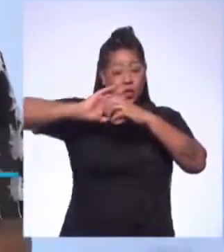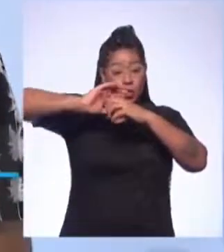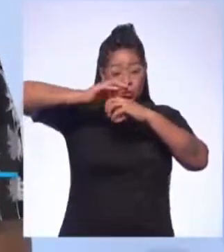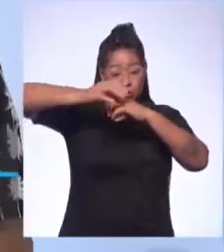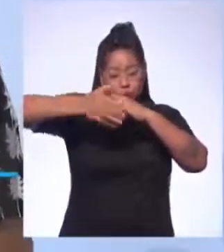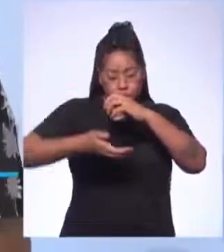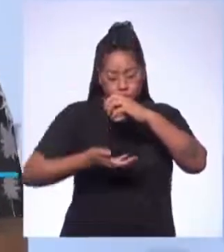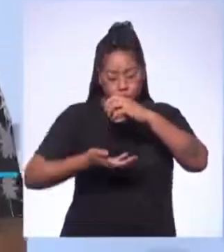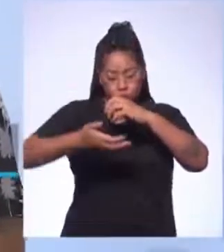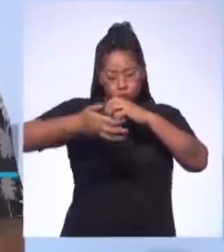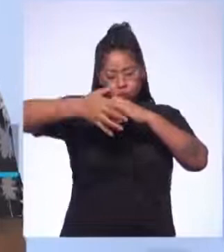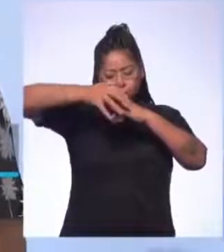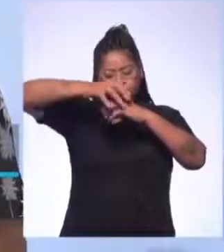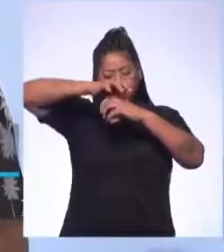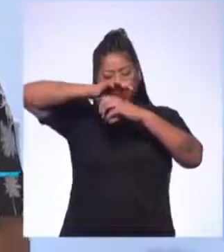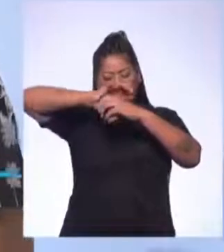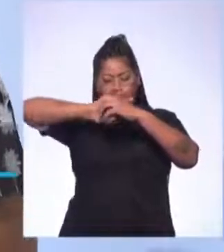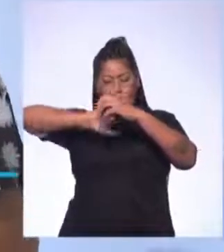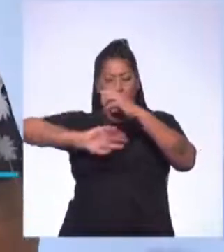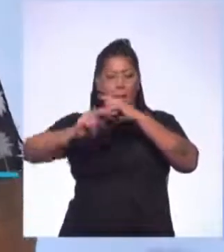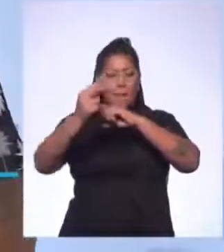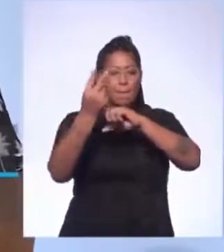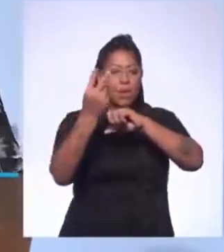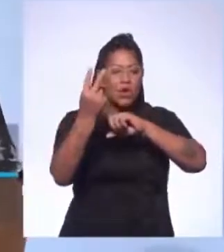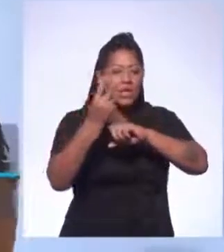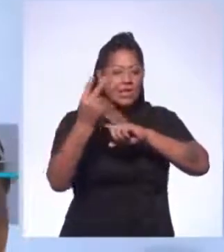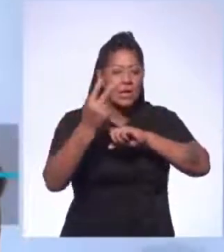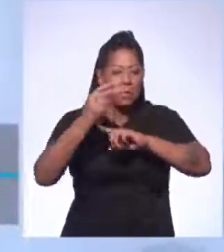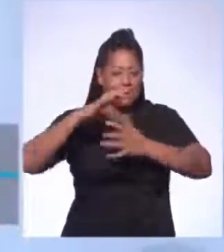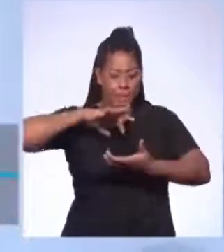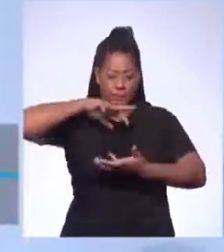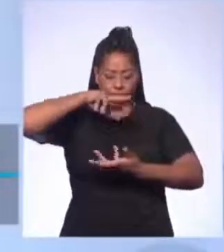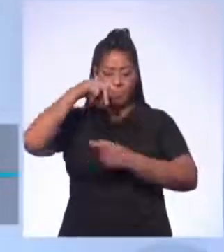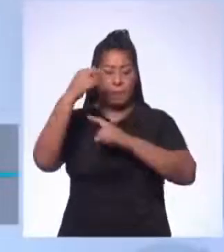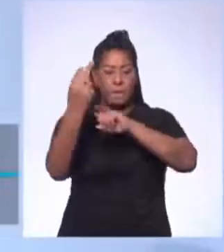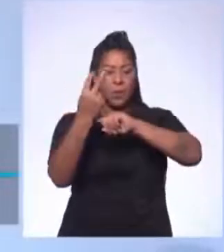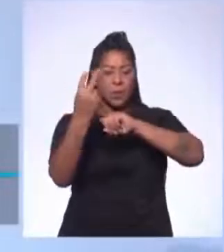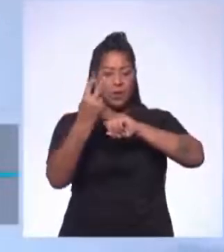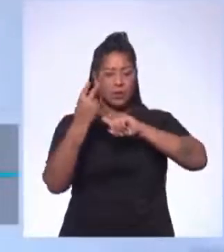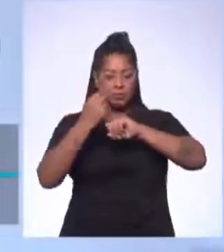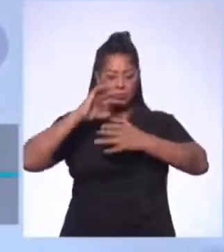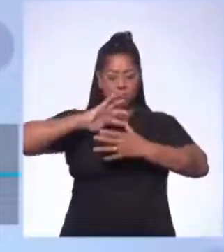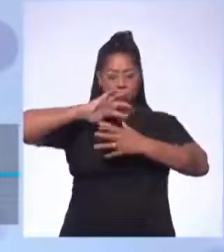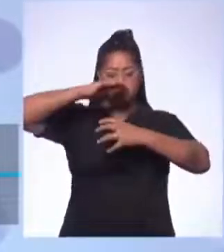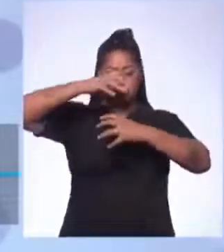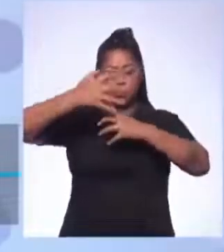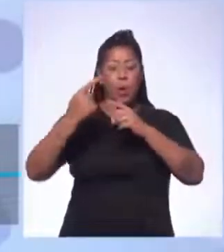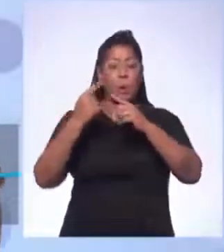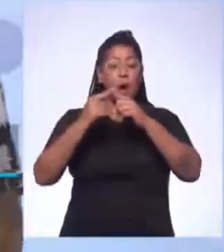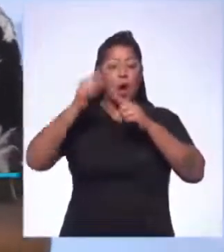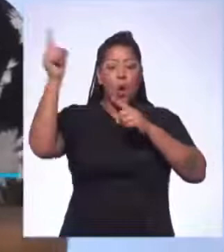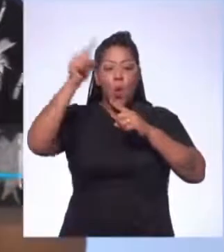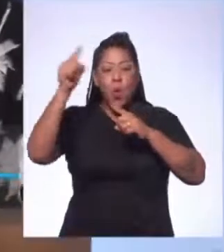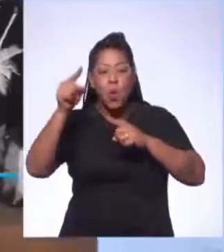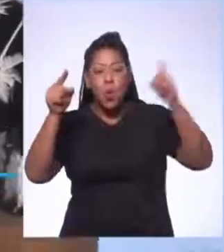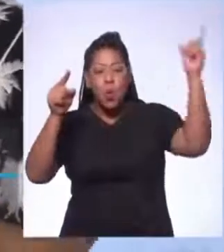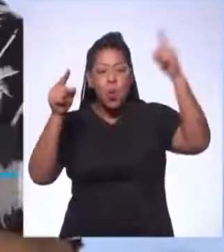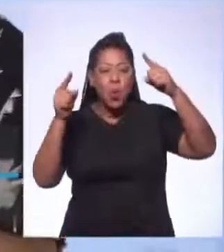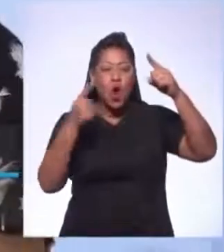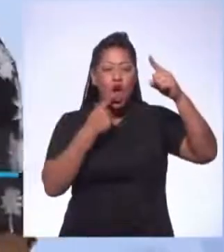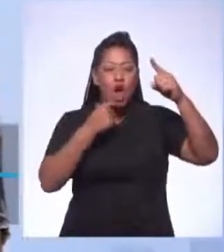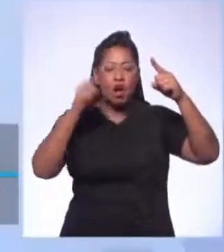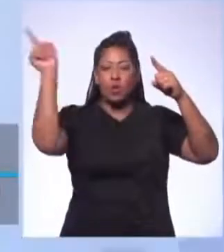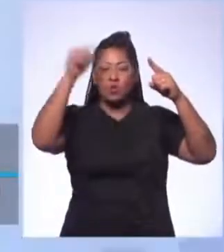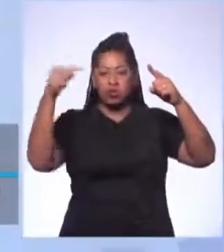ele funciona como um filtro solar para a Terra. Porque os raios infravermelhos, quando